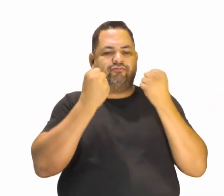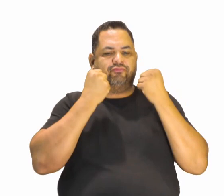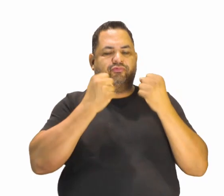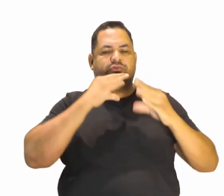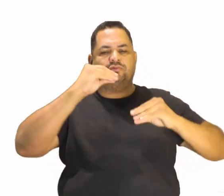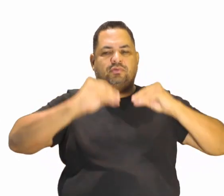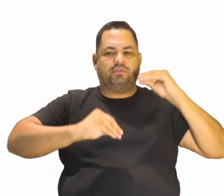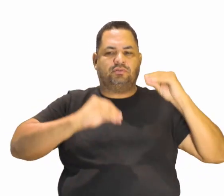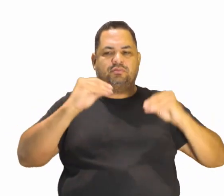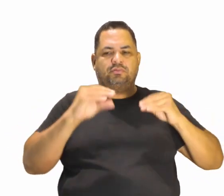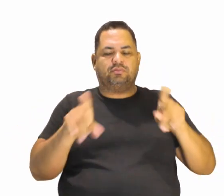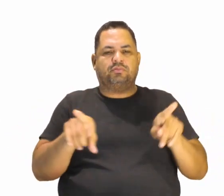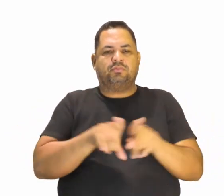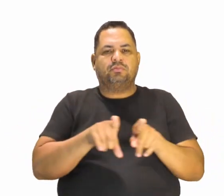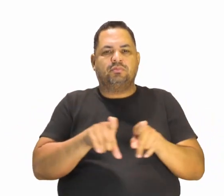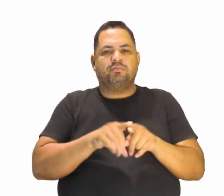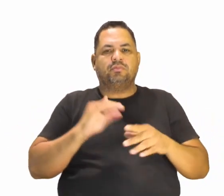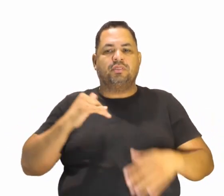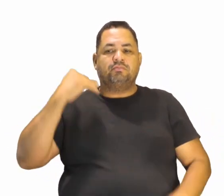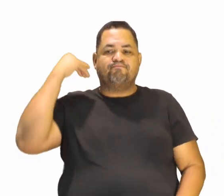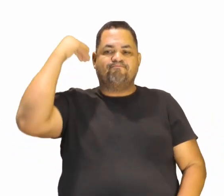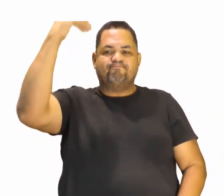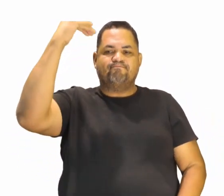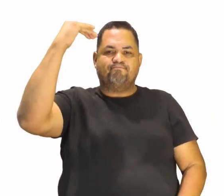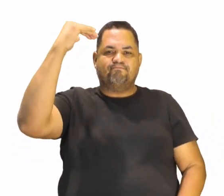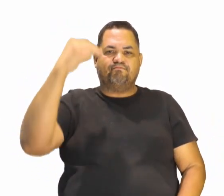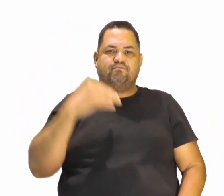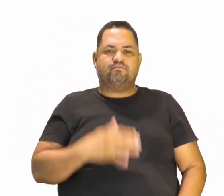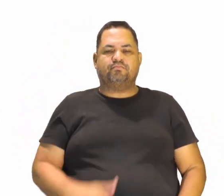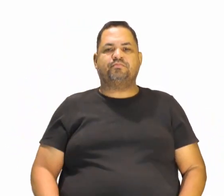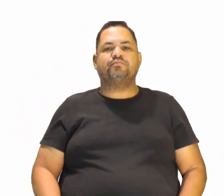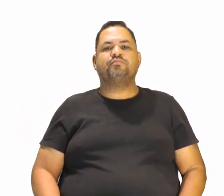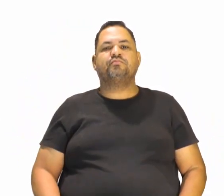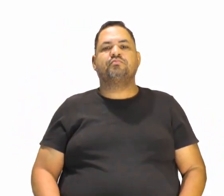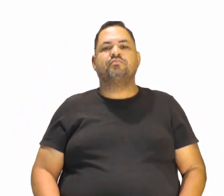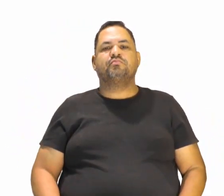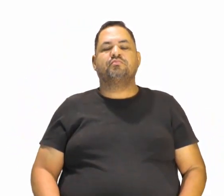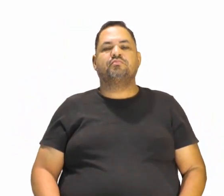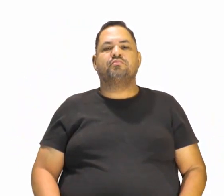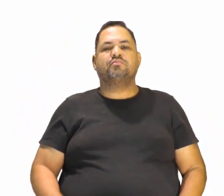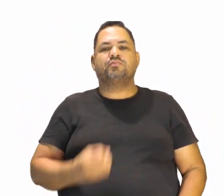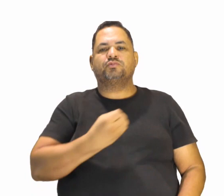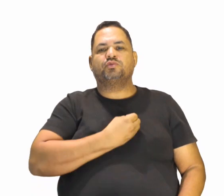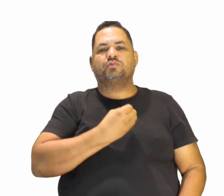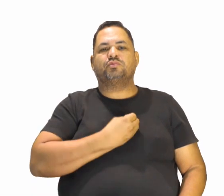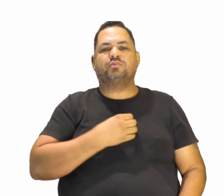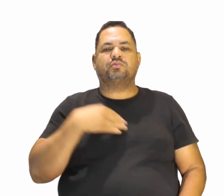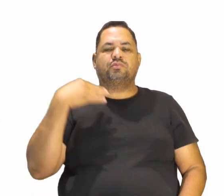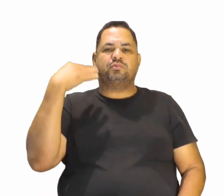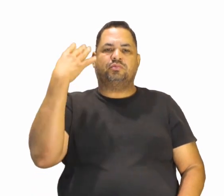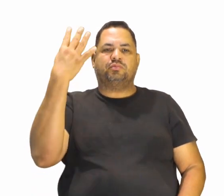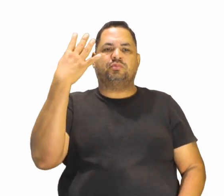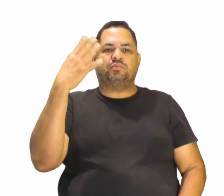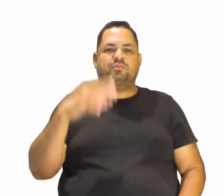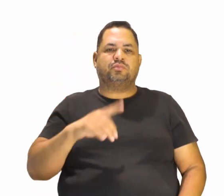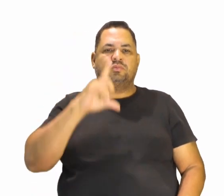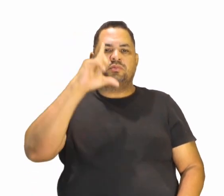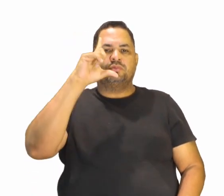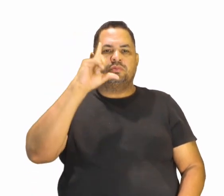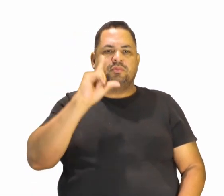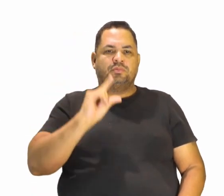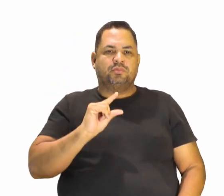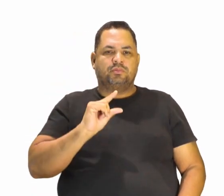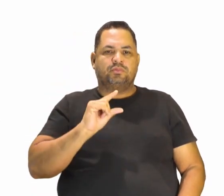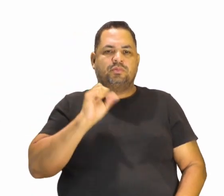flexibilidade. E no topo da pirâmide, ou em menor escala, tá? A gente tem que buscar diminuir o tempo